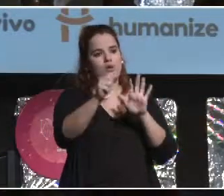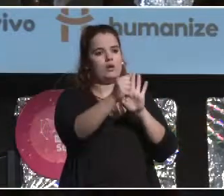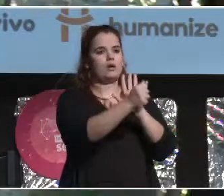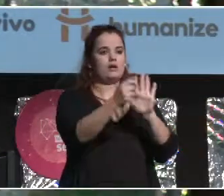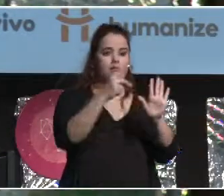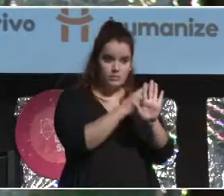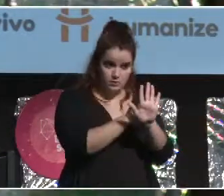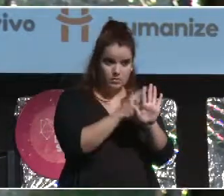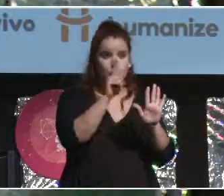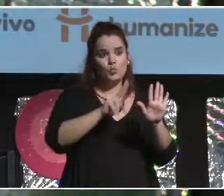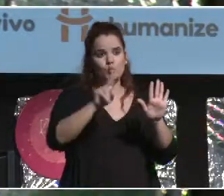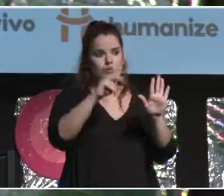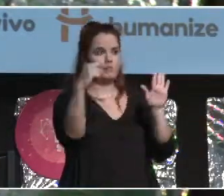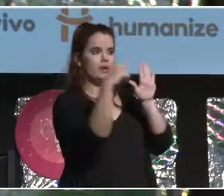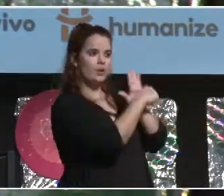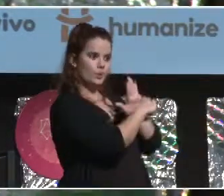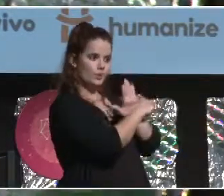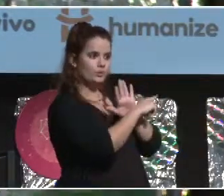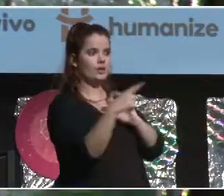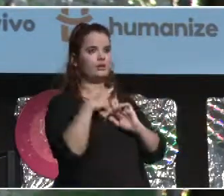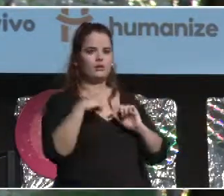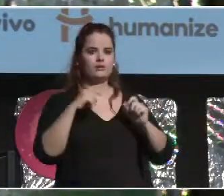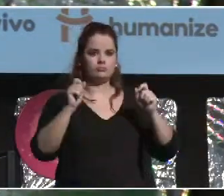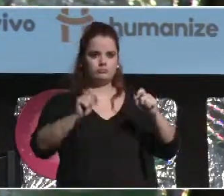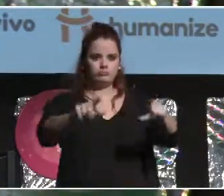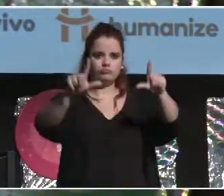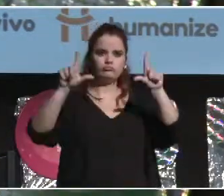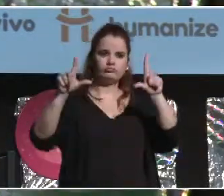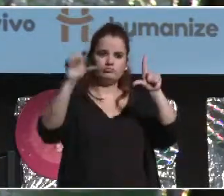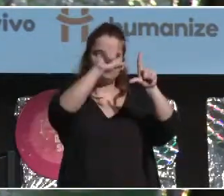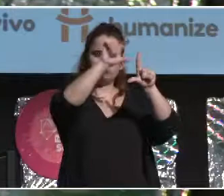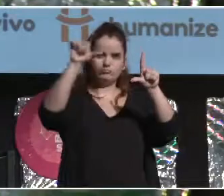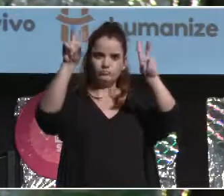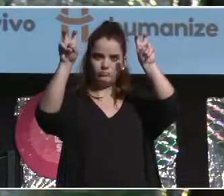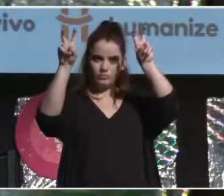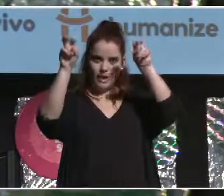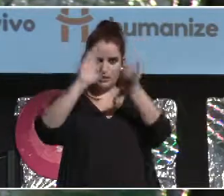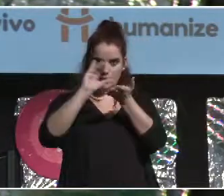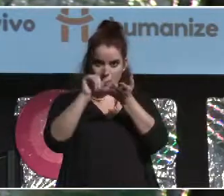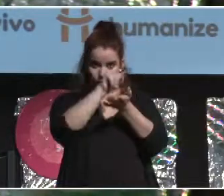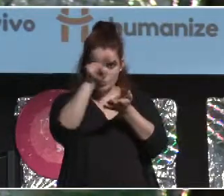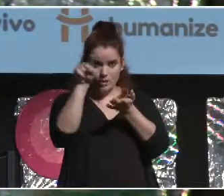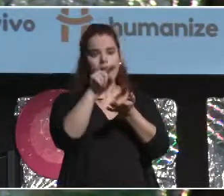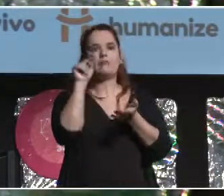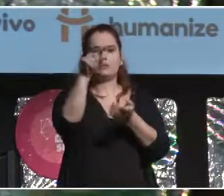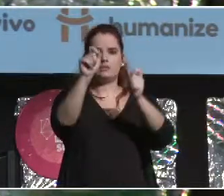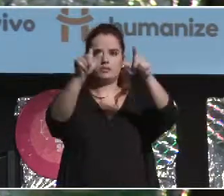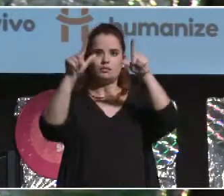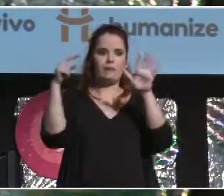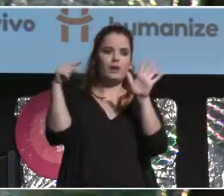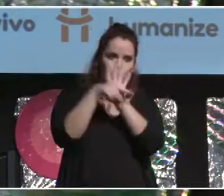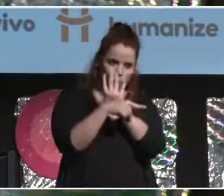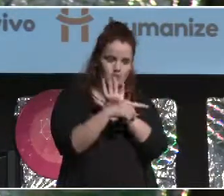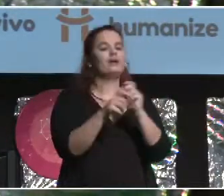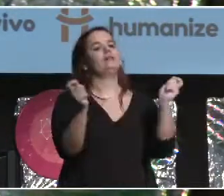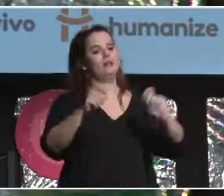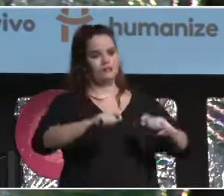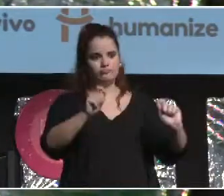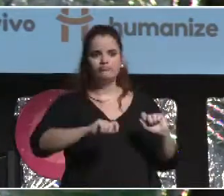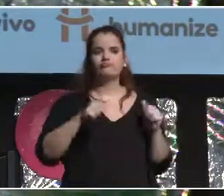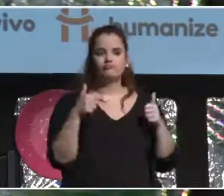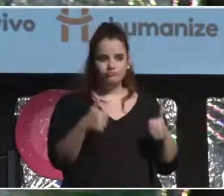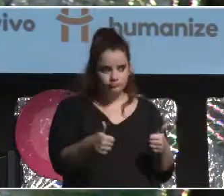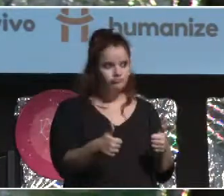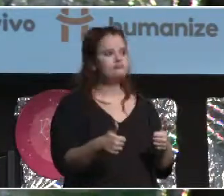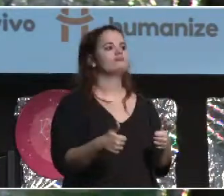no app, clicando lá nesse painel, logo em cima tem perguntas. Por ali, vocês fazendo perguntas, eu vou conseguir, ao final da